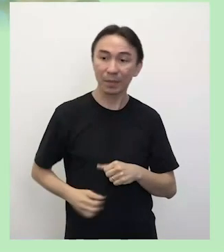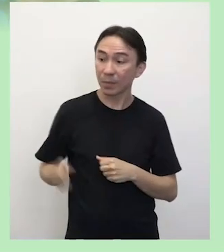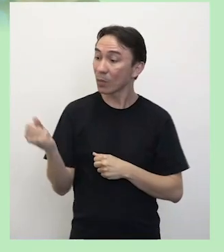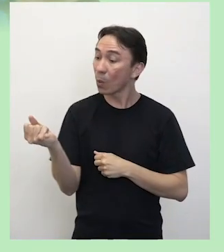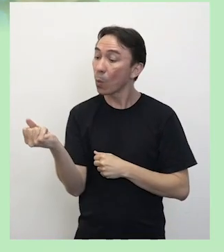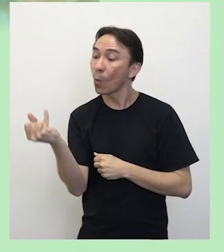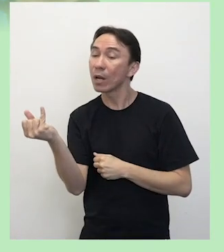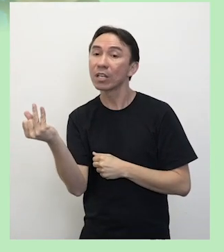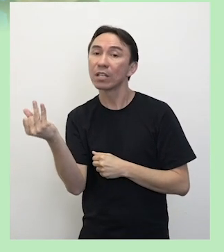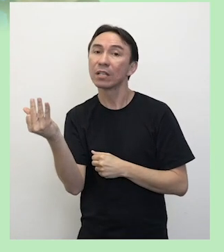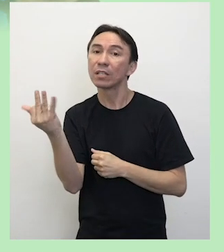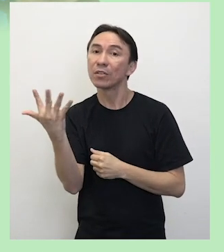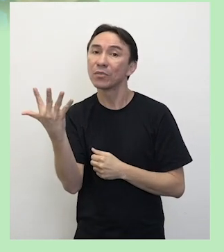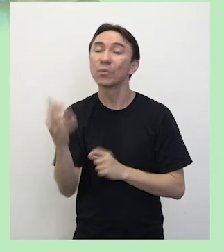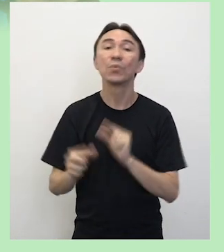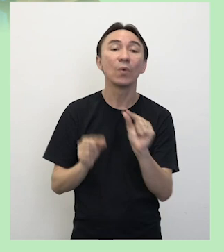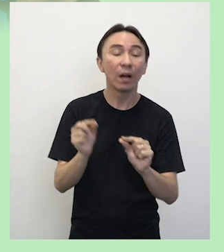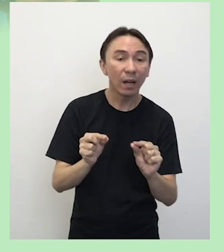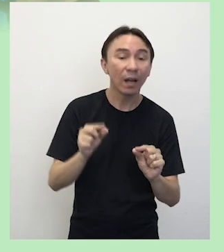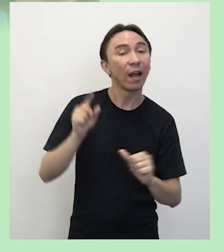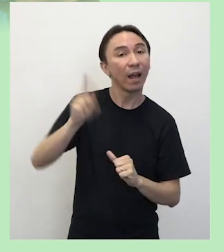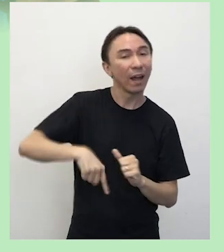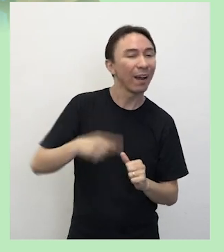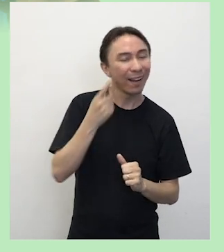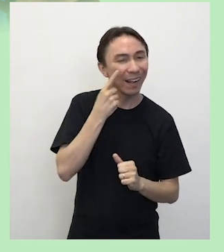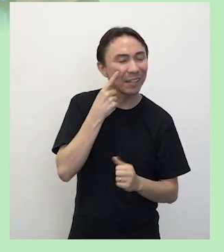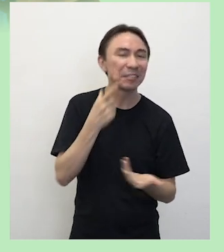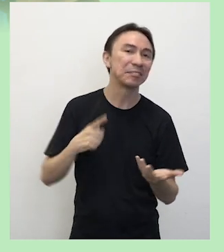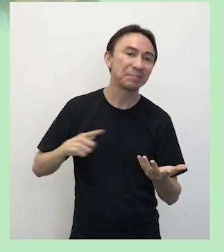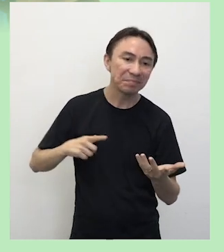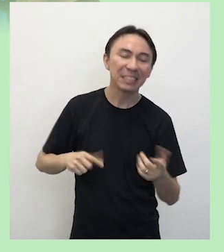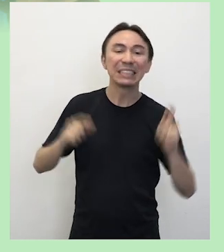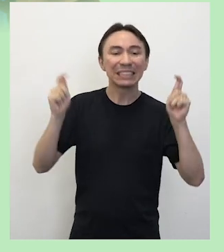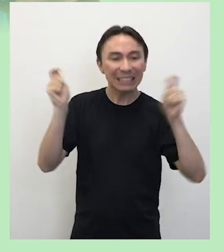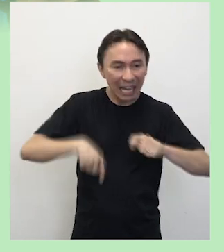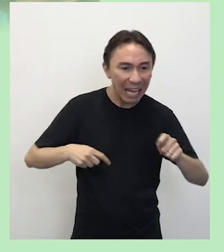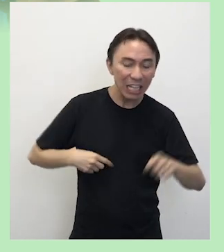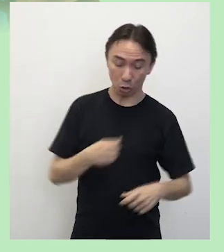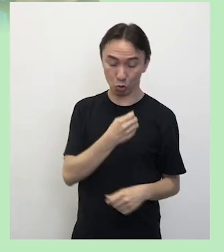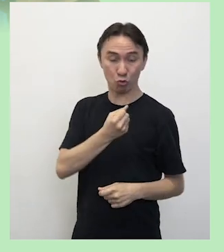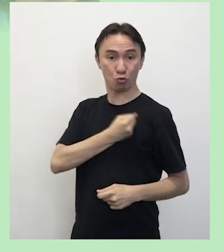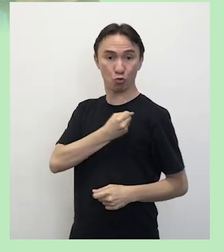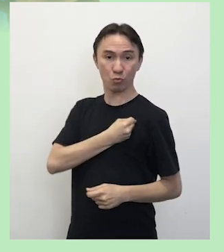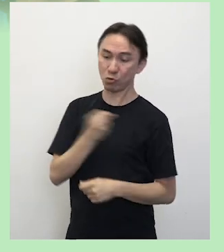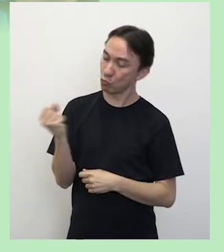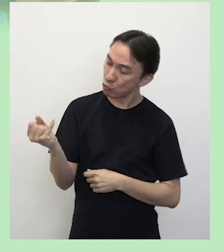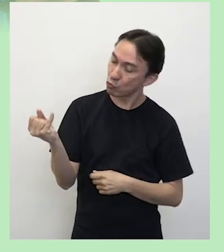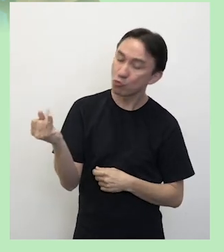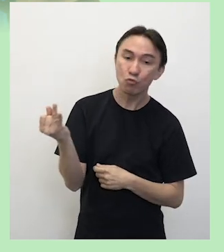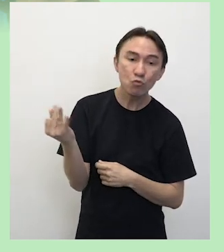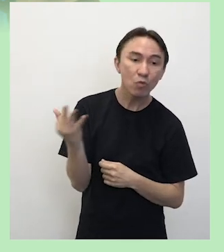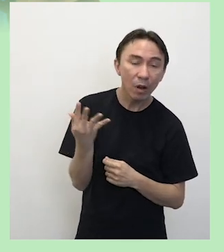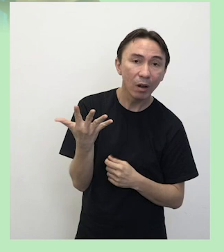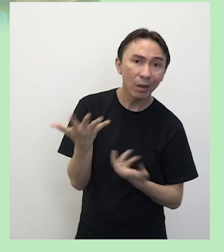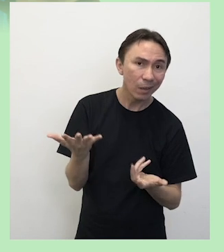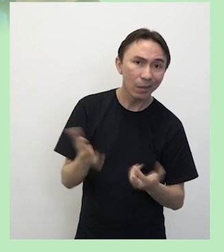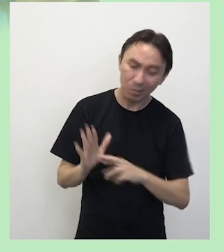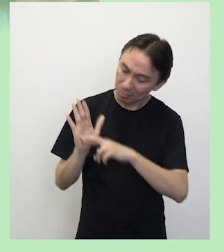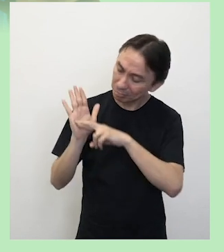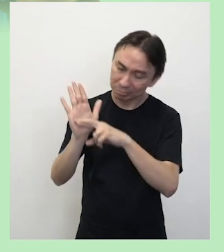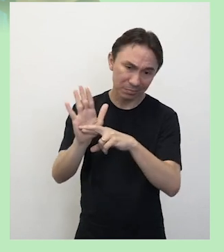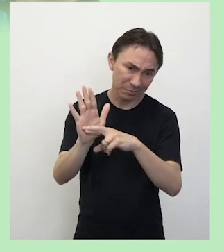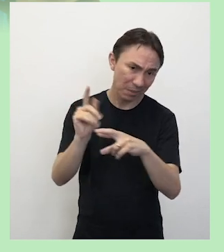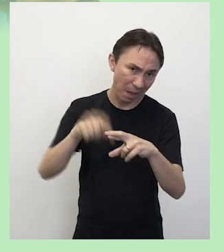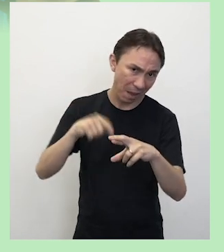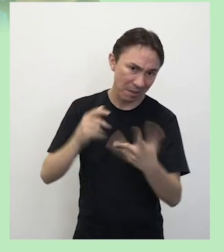quantitativos são aqueles expressos e possíveis de avaliar em números. São aqueles representados em forma numérica